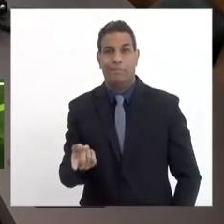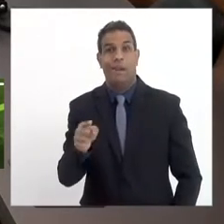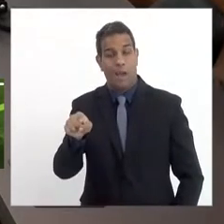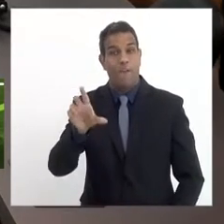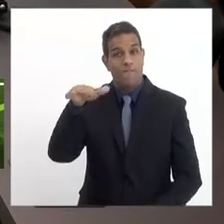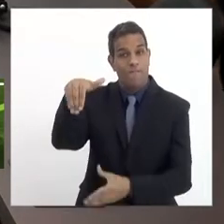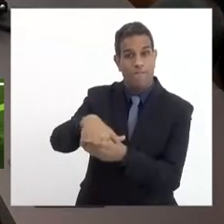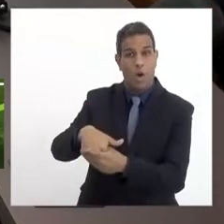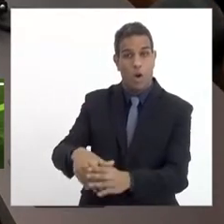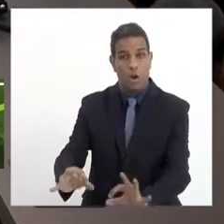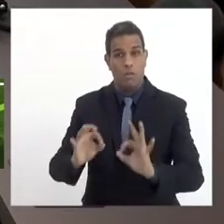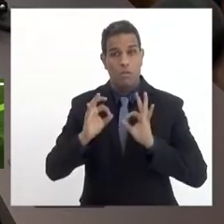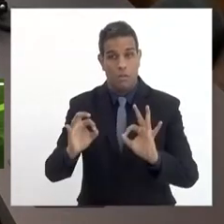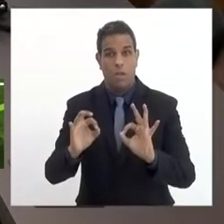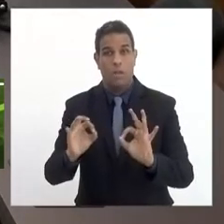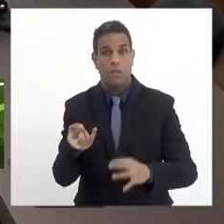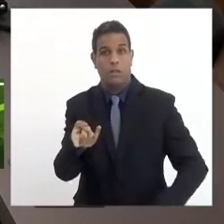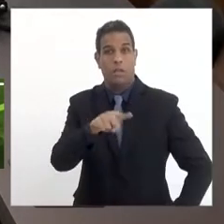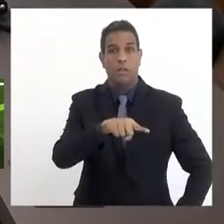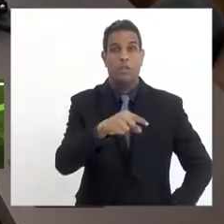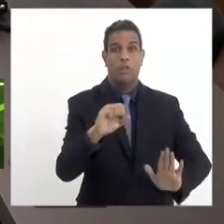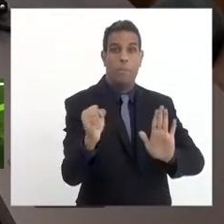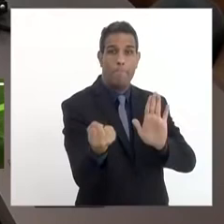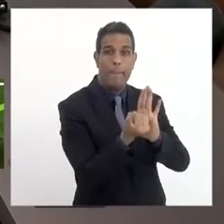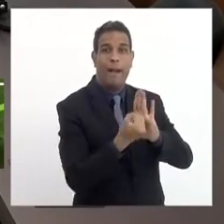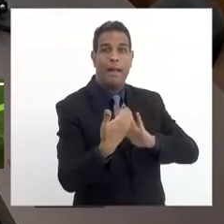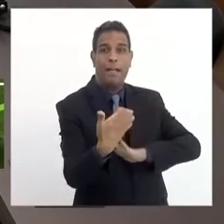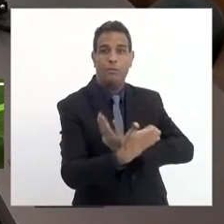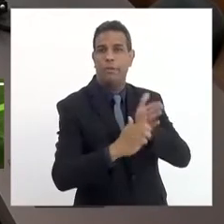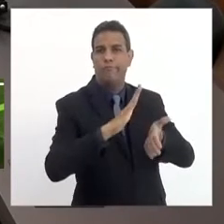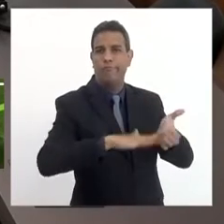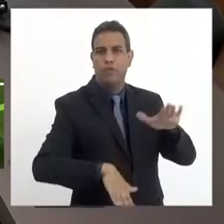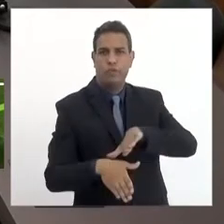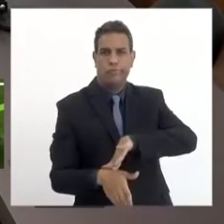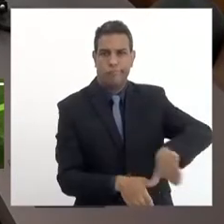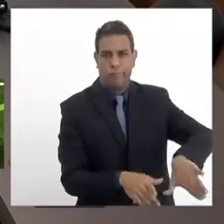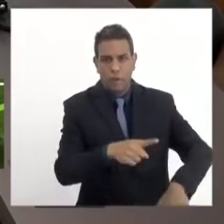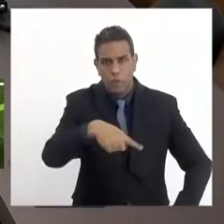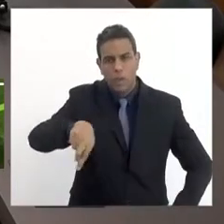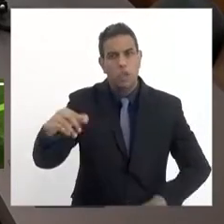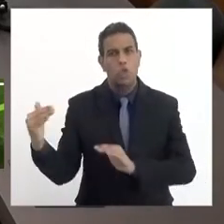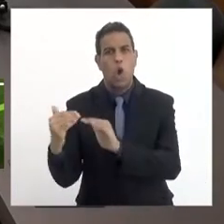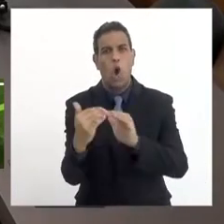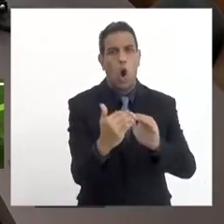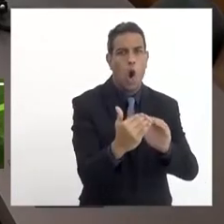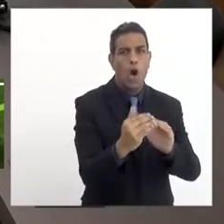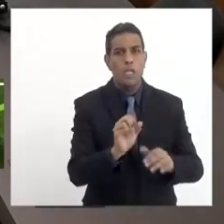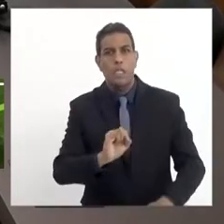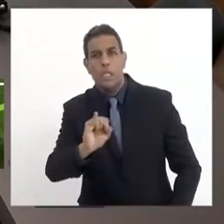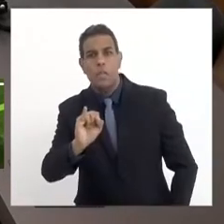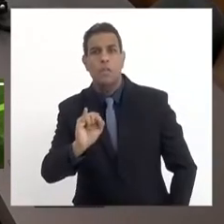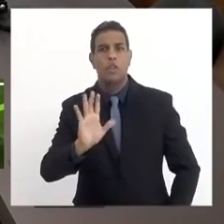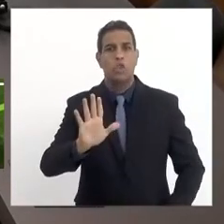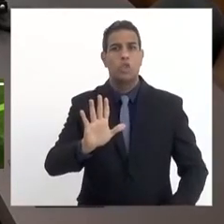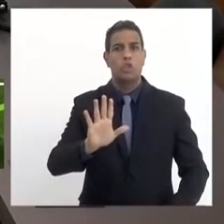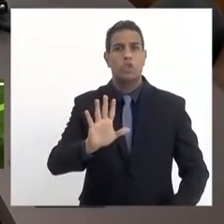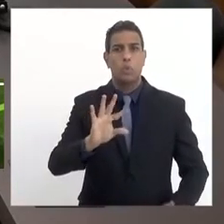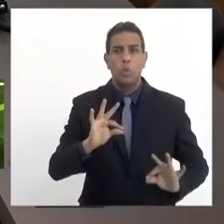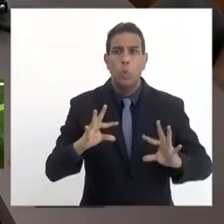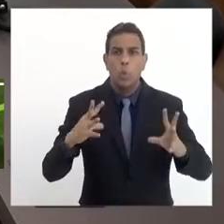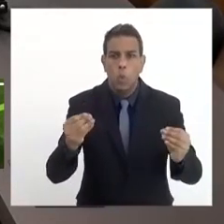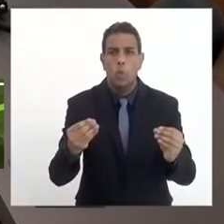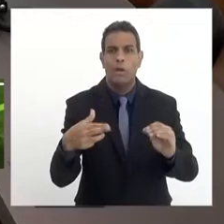o voto. Perfeito. Ok, ok. Hã? Pode. Ok? Todos concordam? Se houver unanimidade, então o